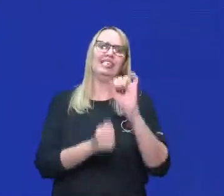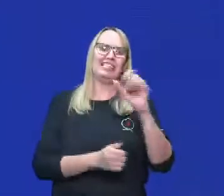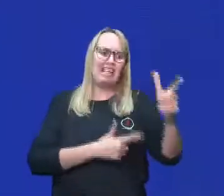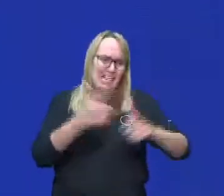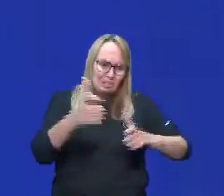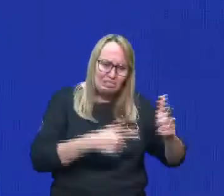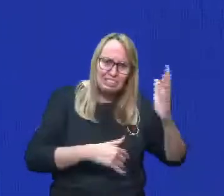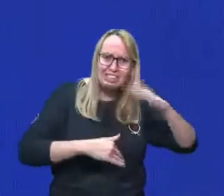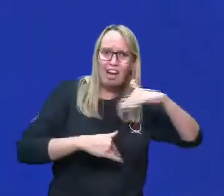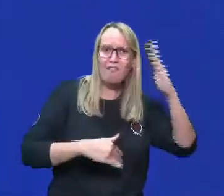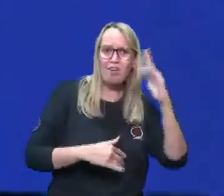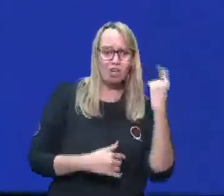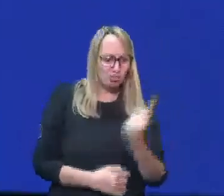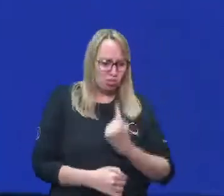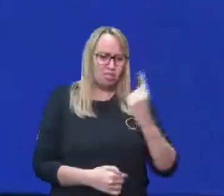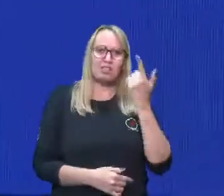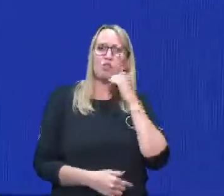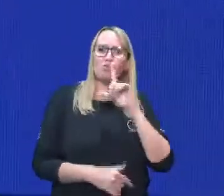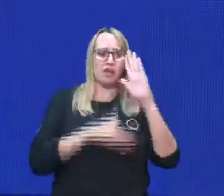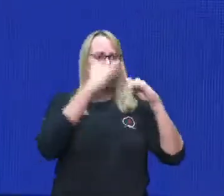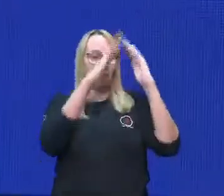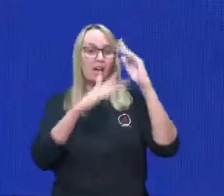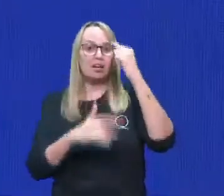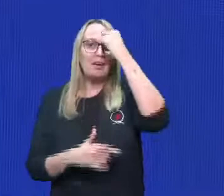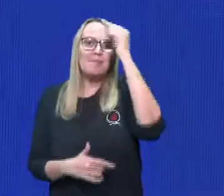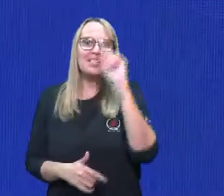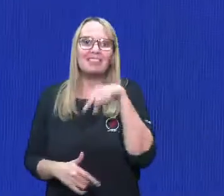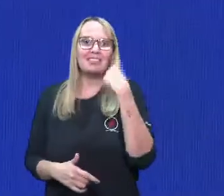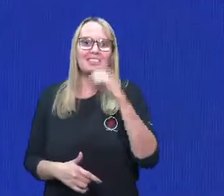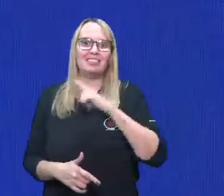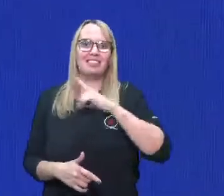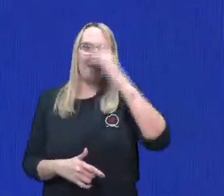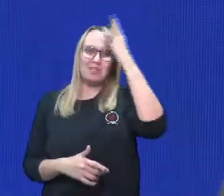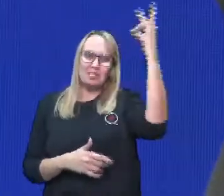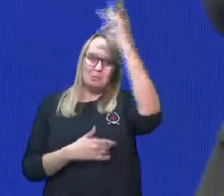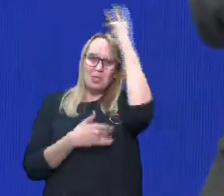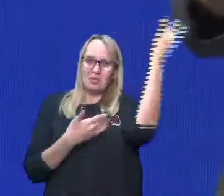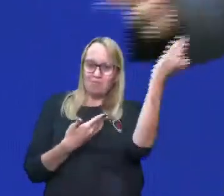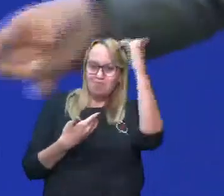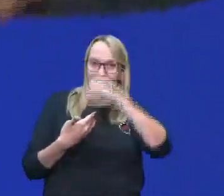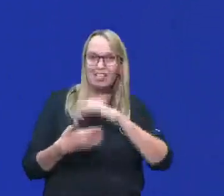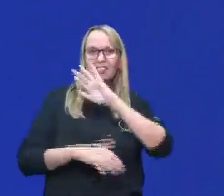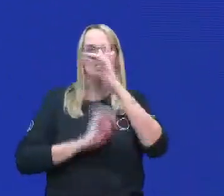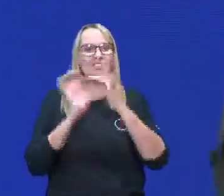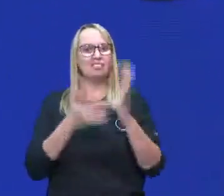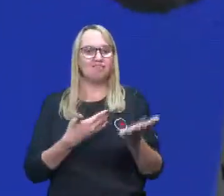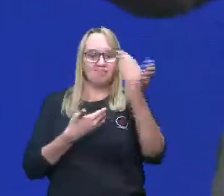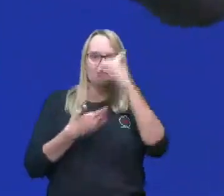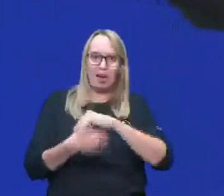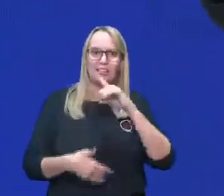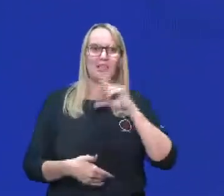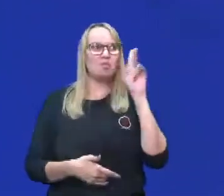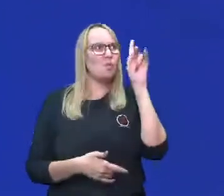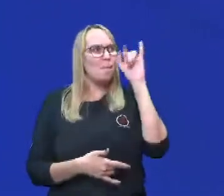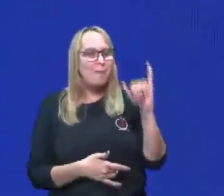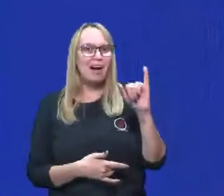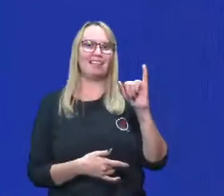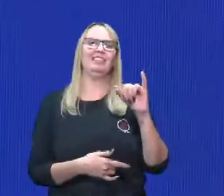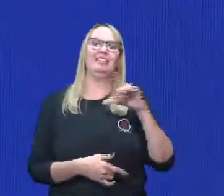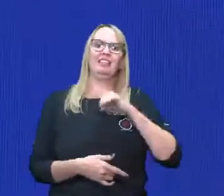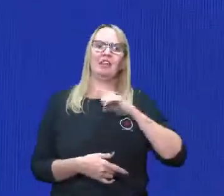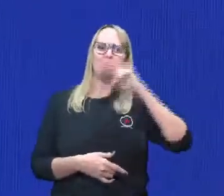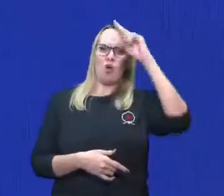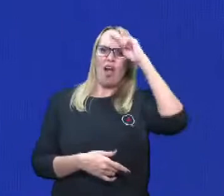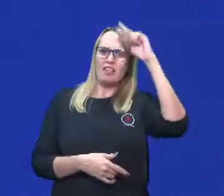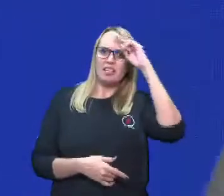com as suas forças pode crescer, imagina nós que temos o Espírito Santo, que temos Jesus Cristo, que temos o Pai, que temos o exército